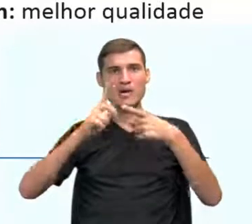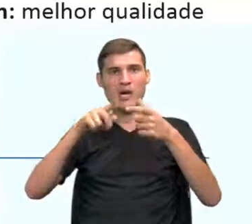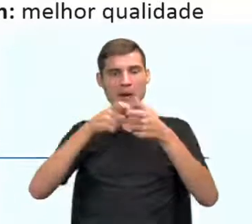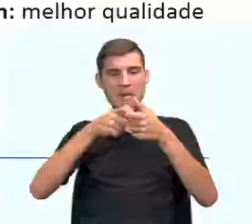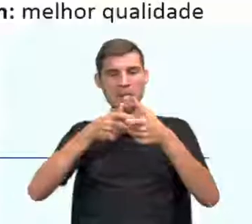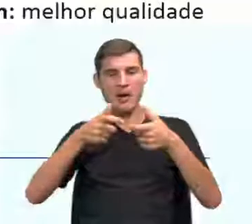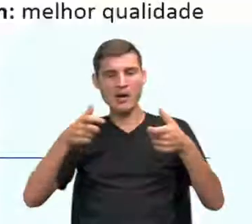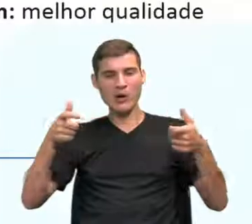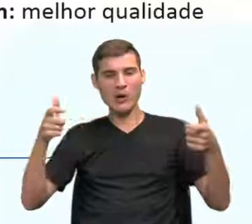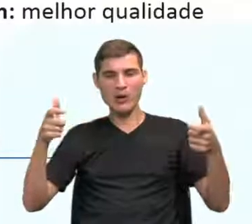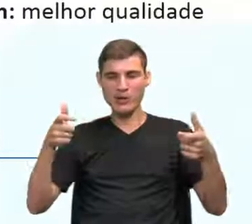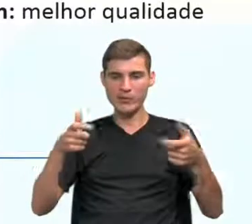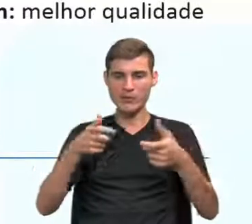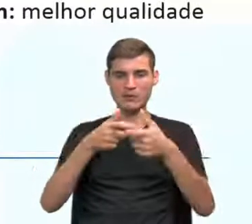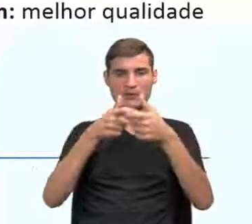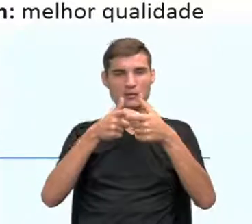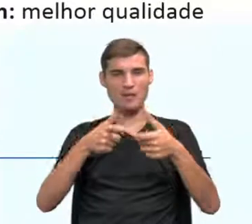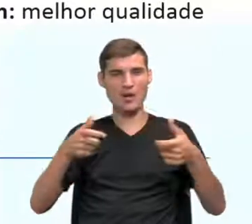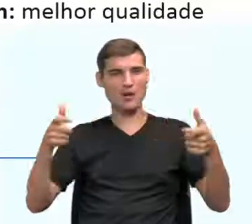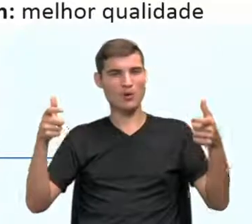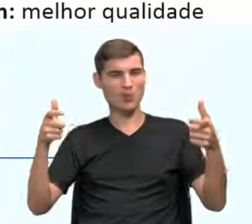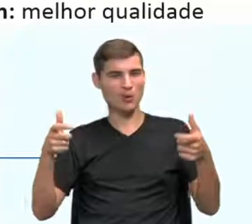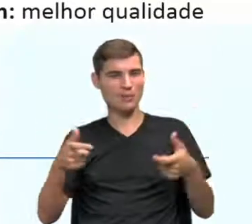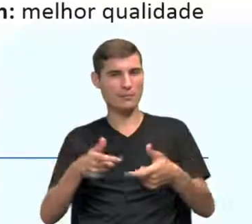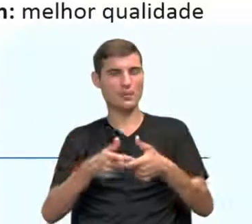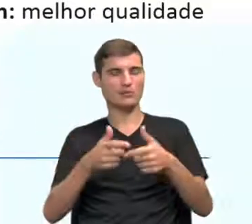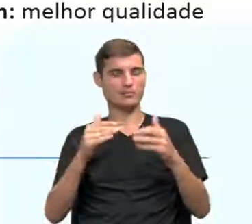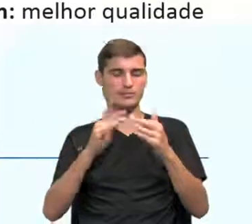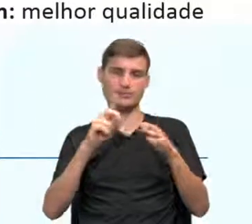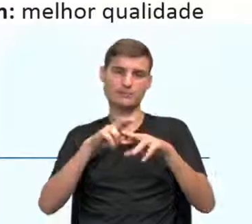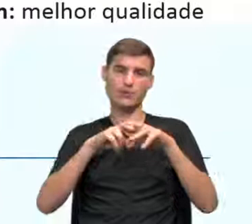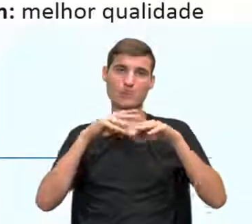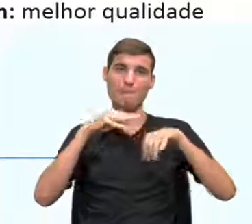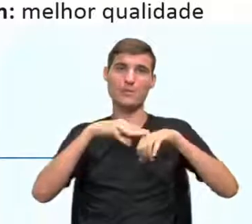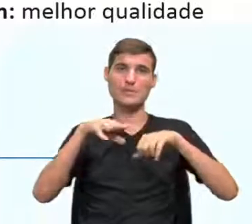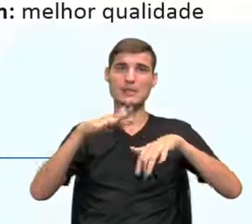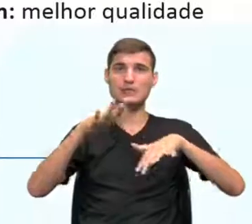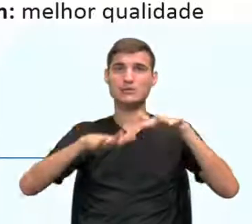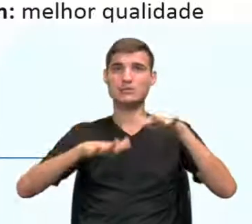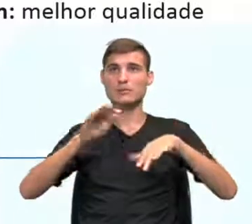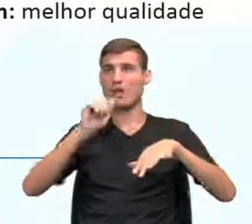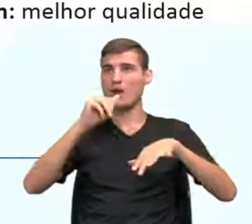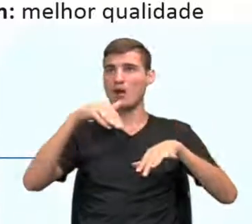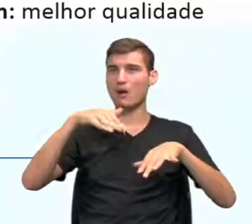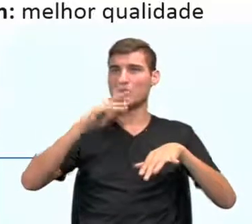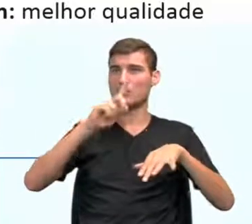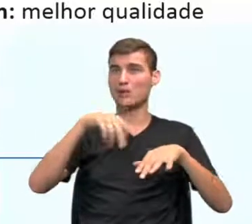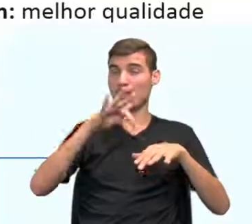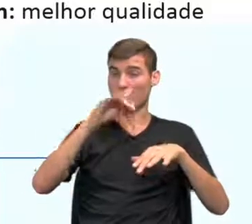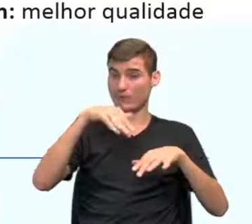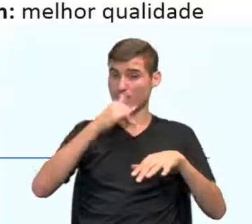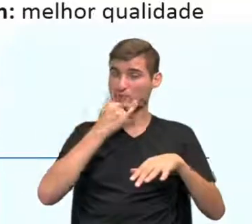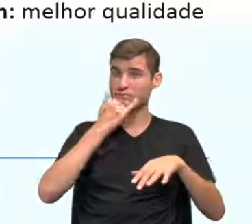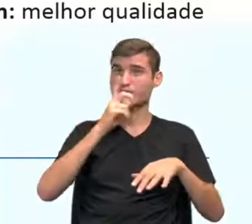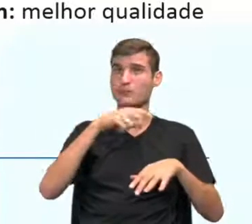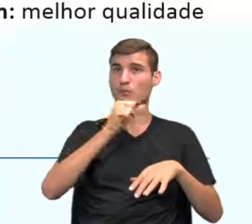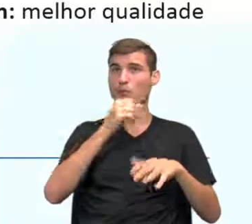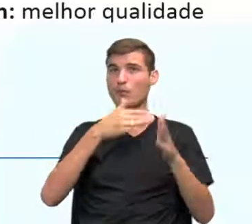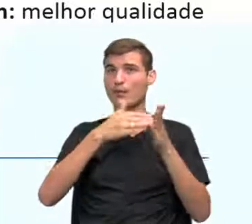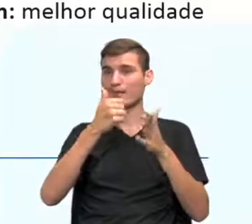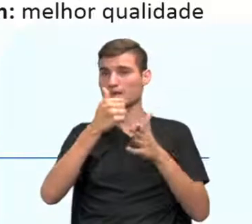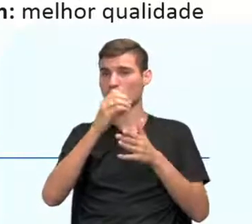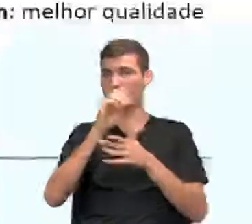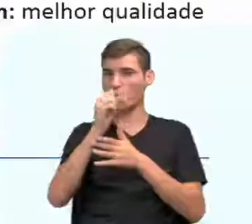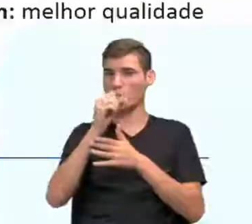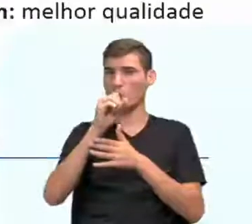maior, menor, maior, menor, de acordo com a minha mensagem. A rádio AM aqui na faixa de 88 a 108 MHz, o comprimento de onda